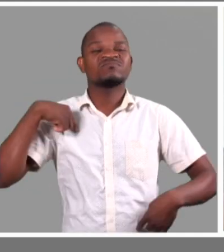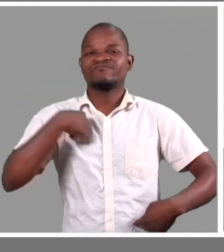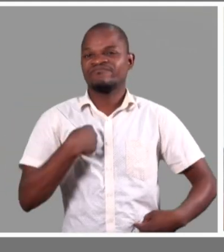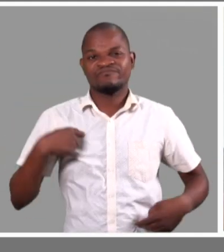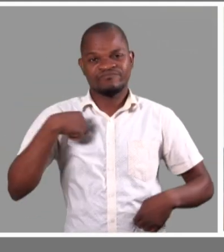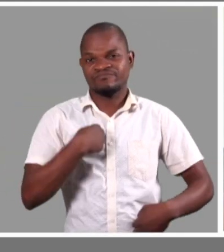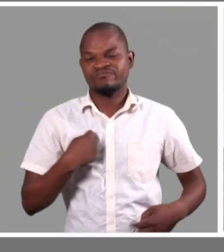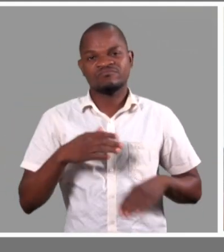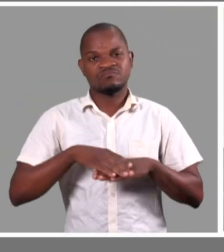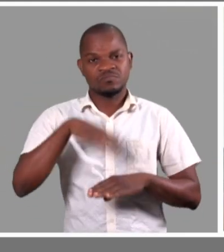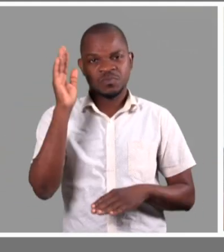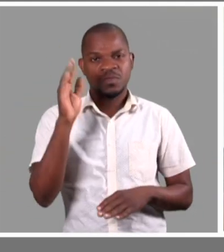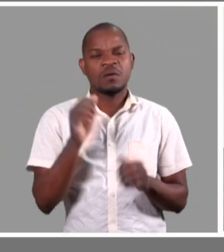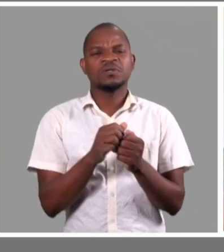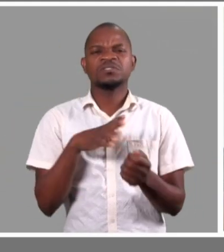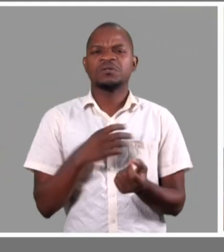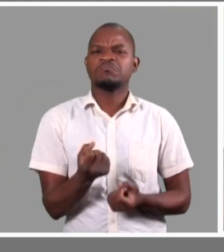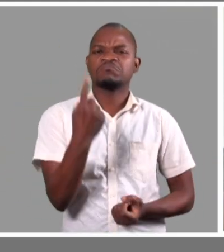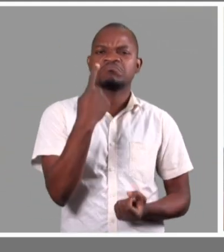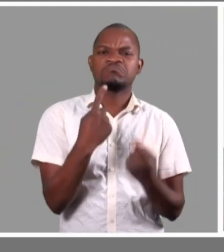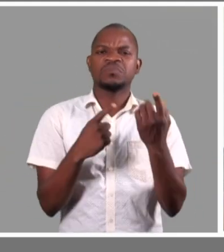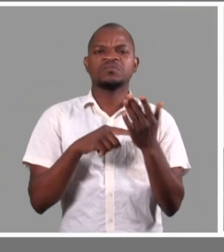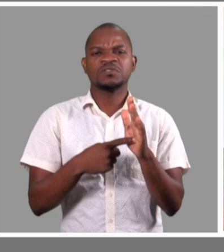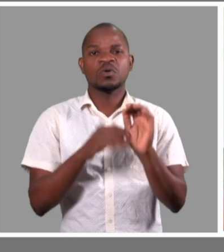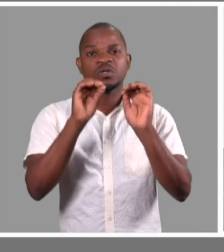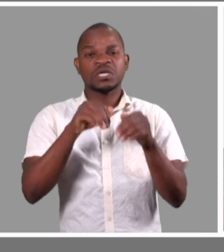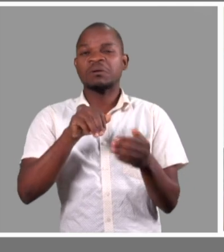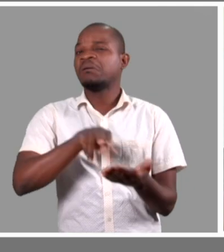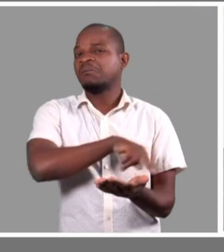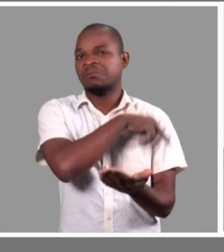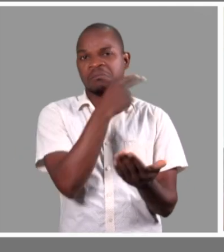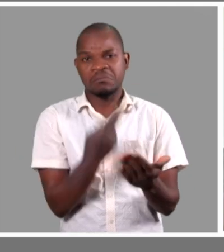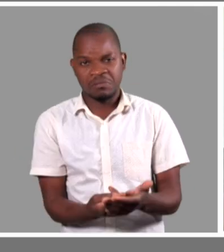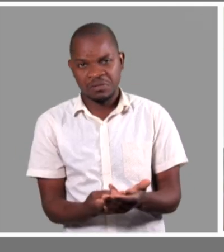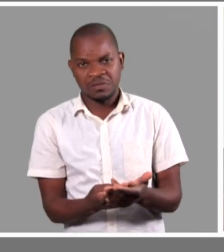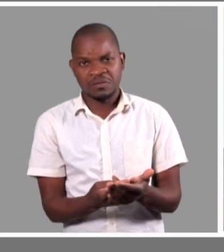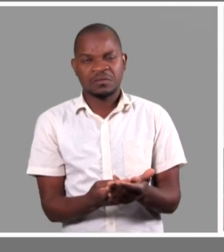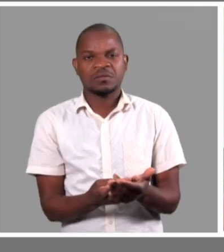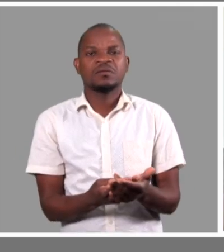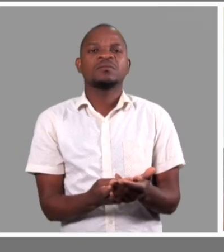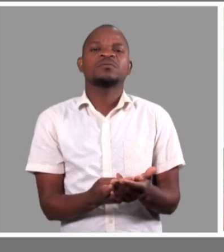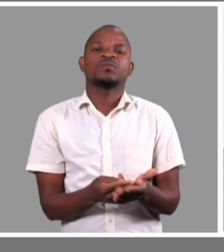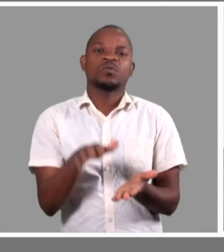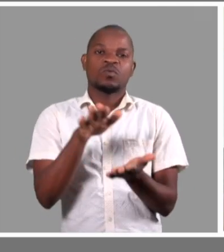conhecer, a celebais, eu fui muito, às vezes, caía,